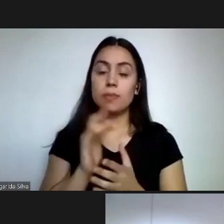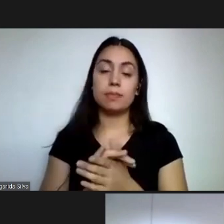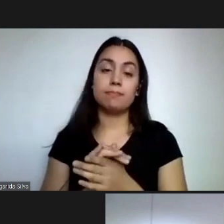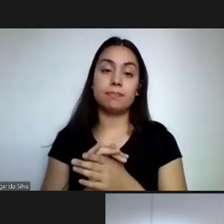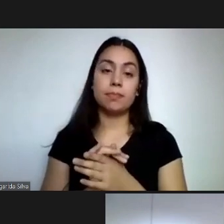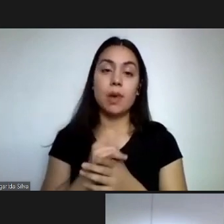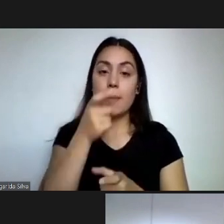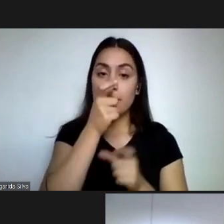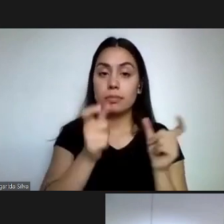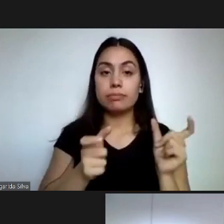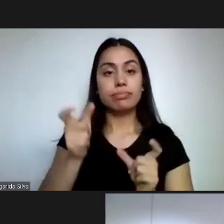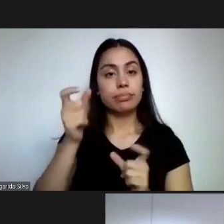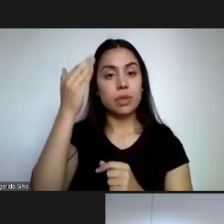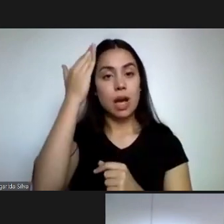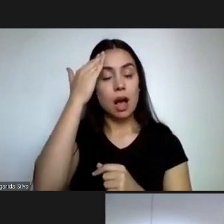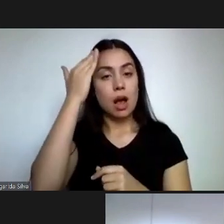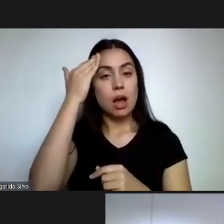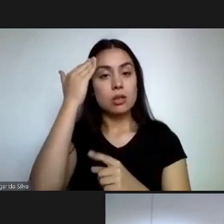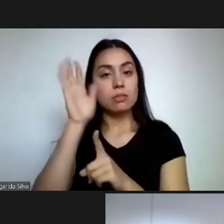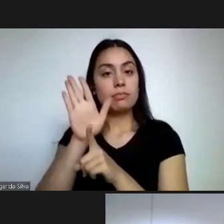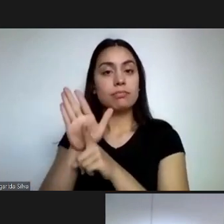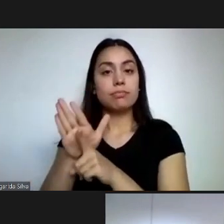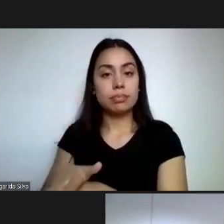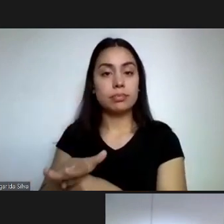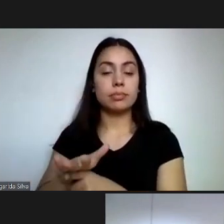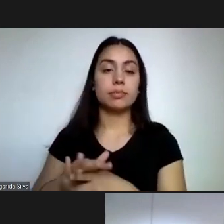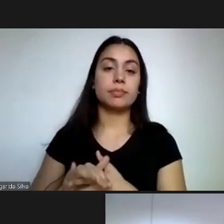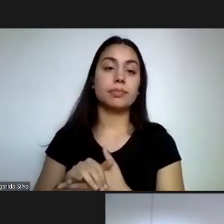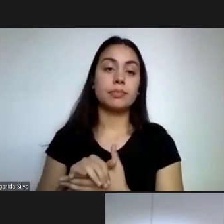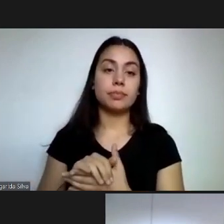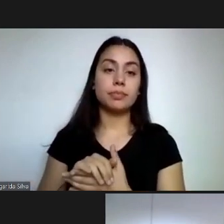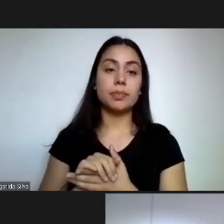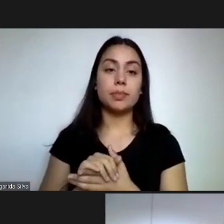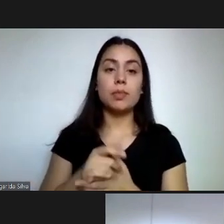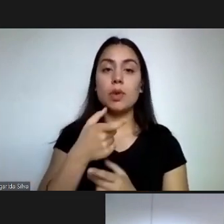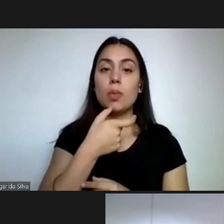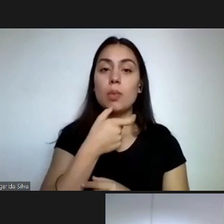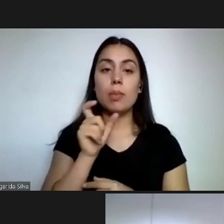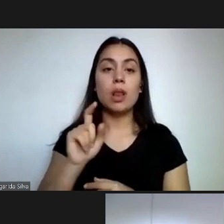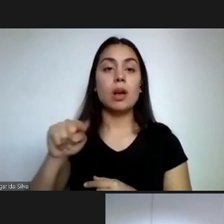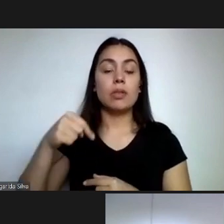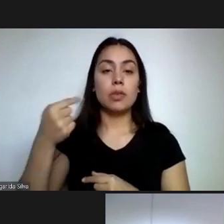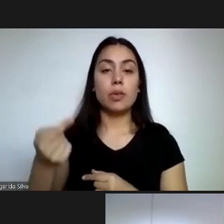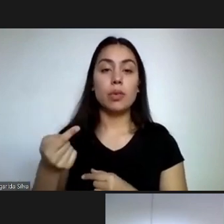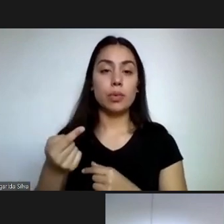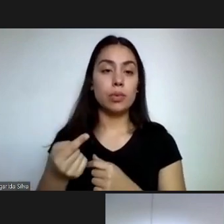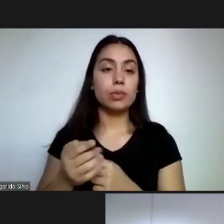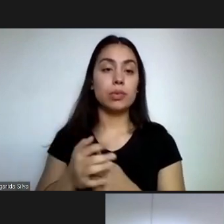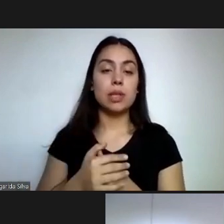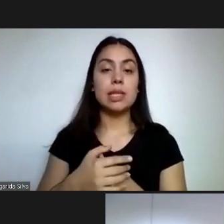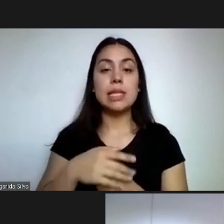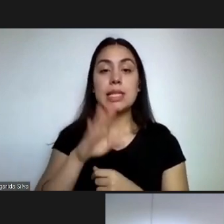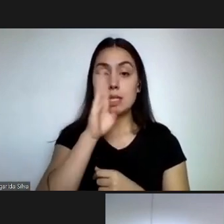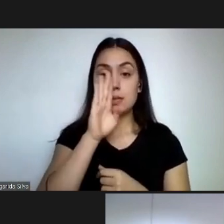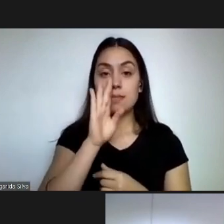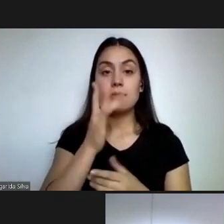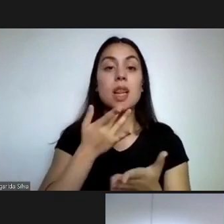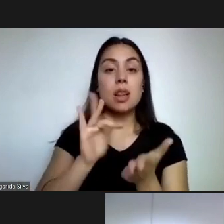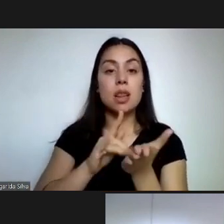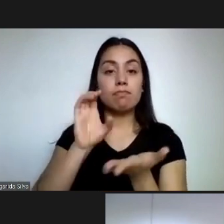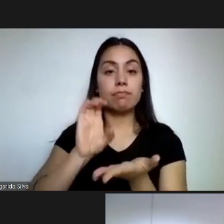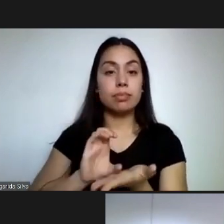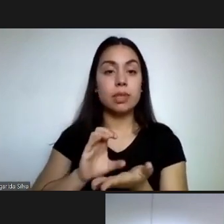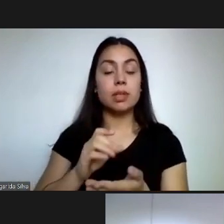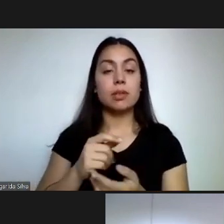discriminatórias, e associada também a outra palavra que não existe no dicionário, mas que se qualquer um de nós googlar, né, que